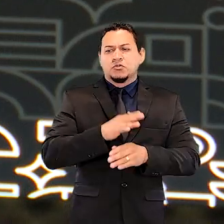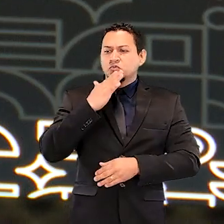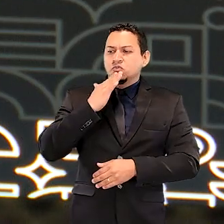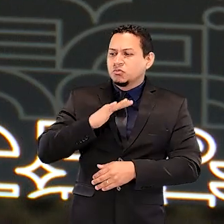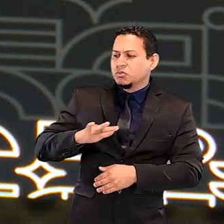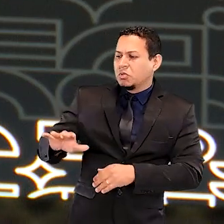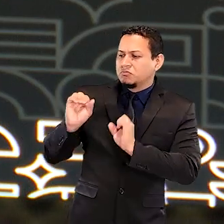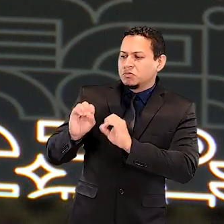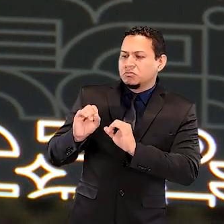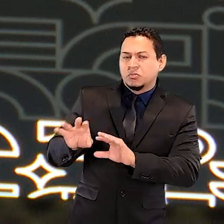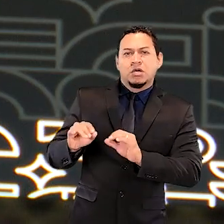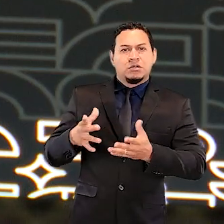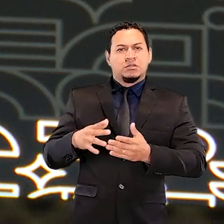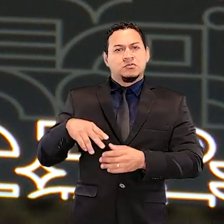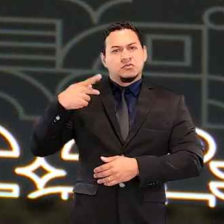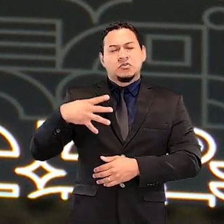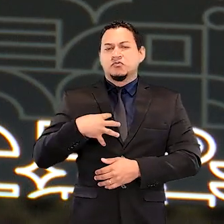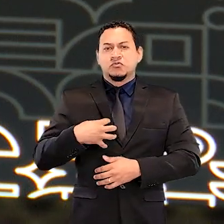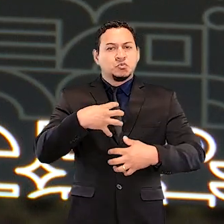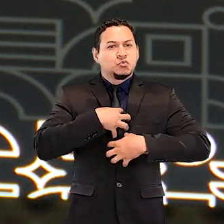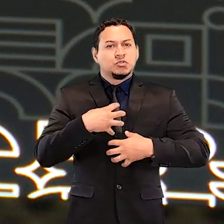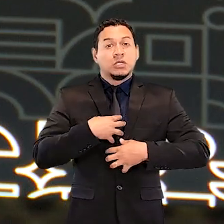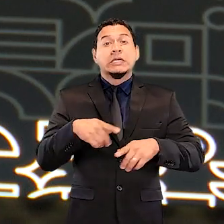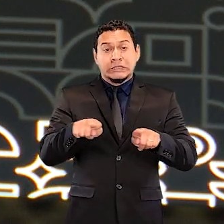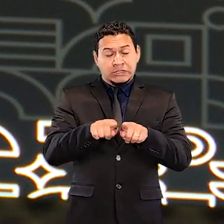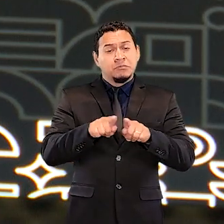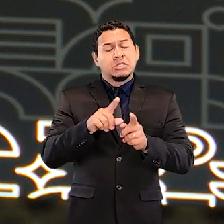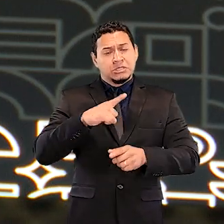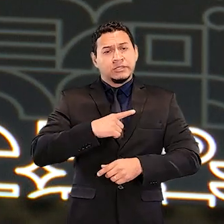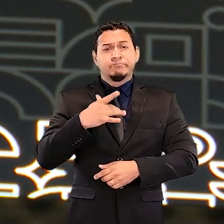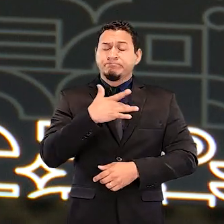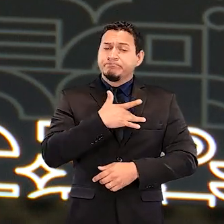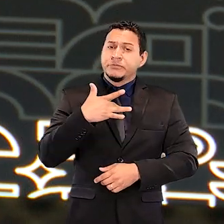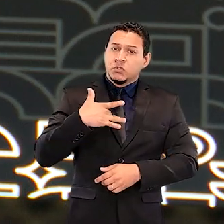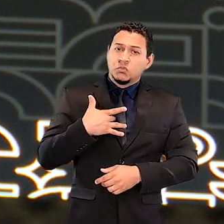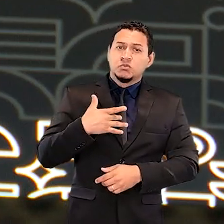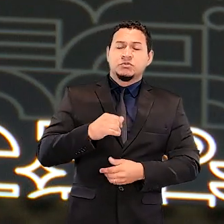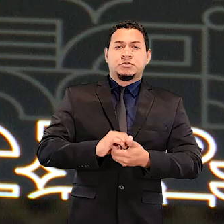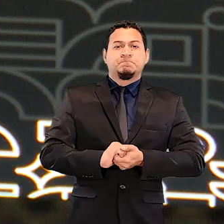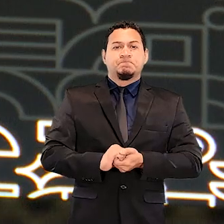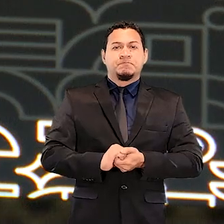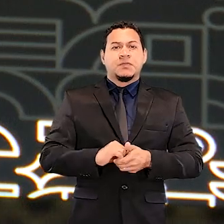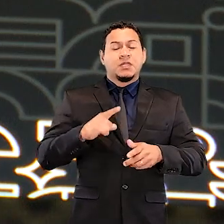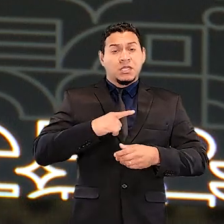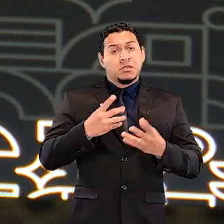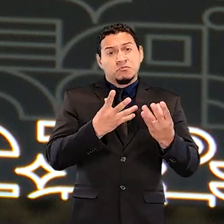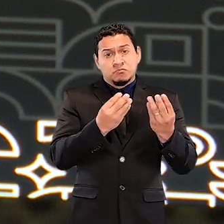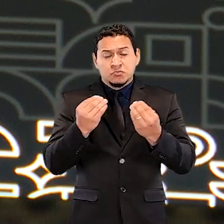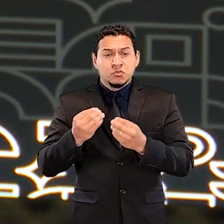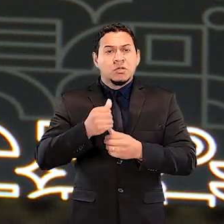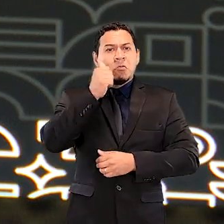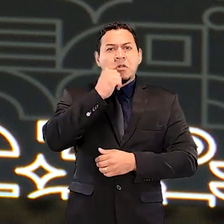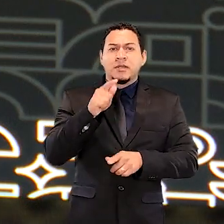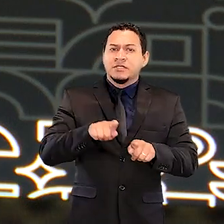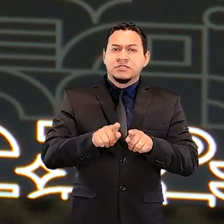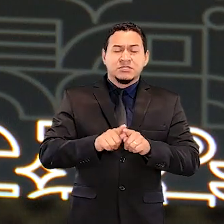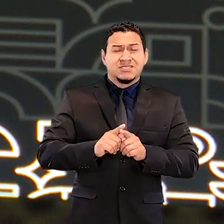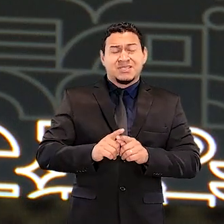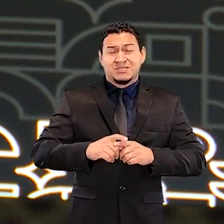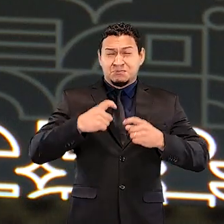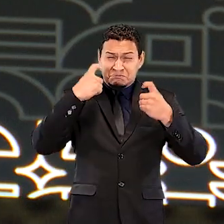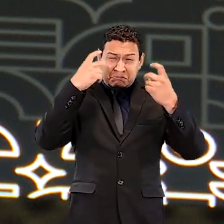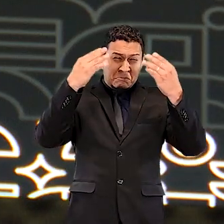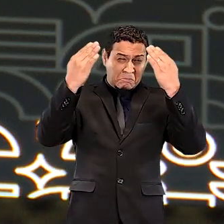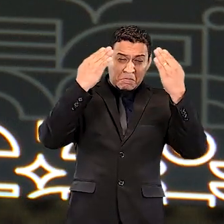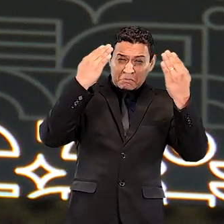os seus filhos, ter saúde para isso, né? As mulheres vítimas de violência são muito